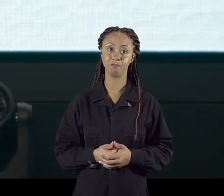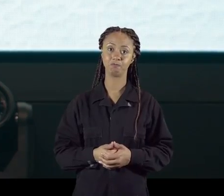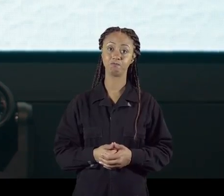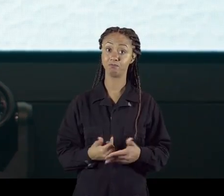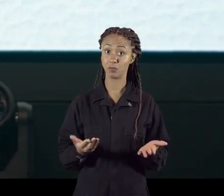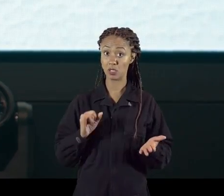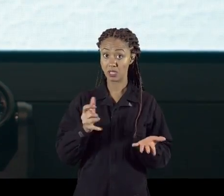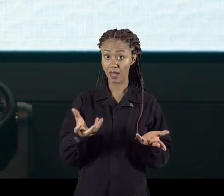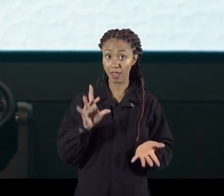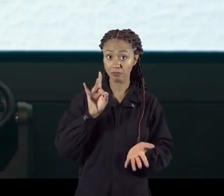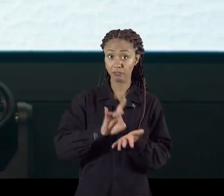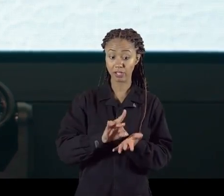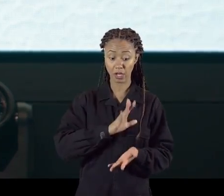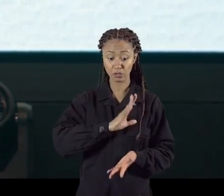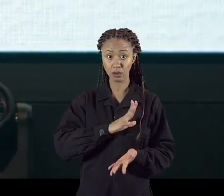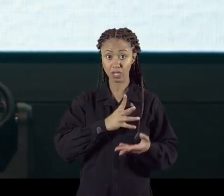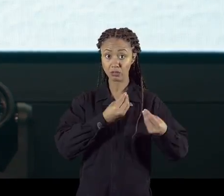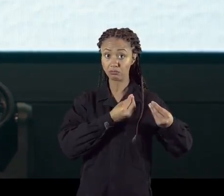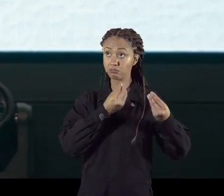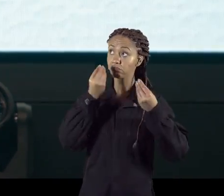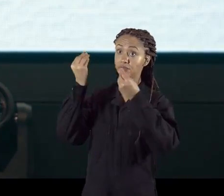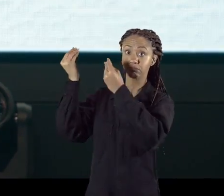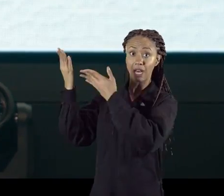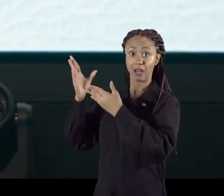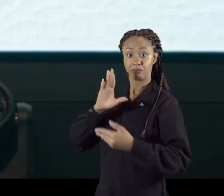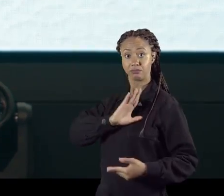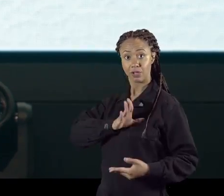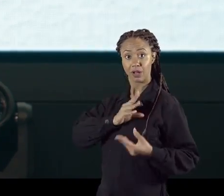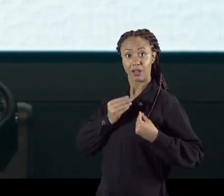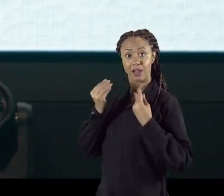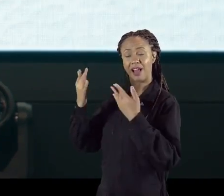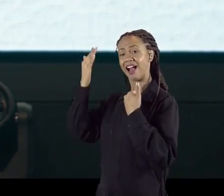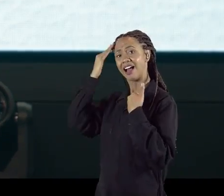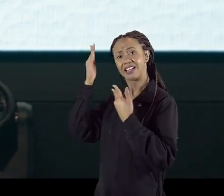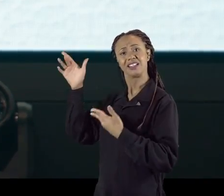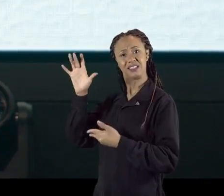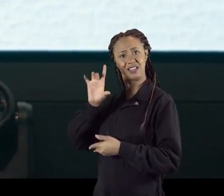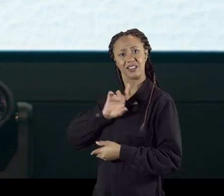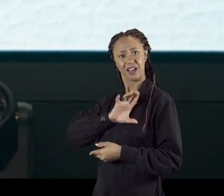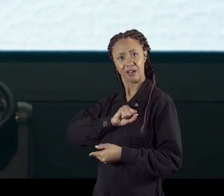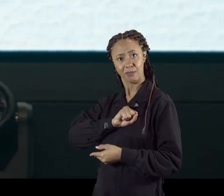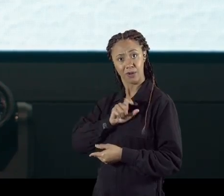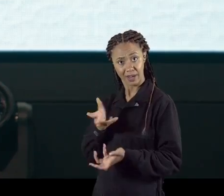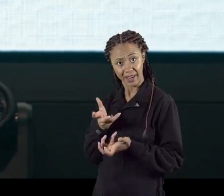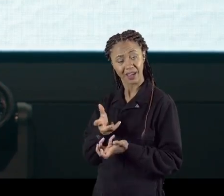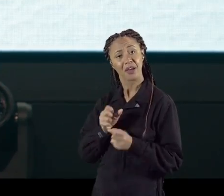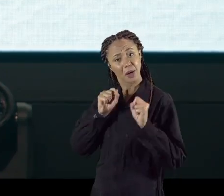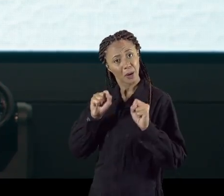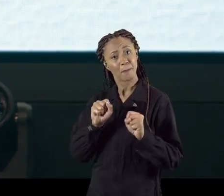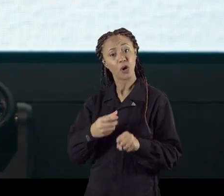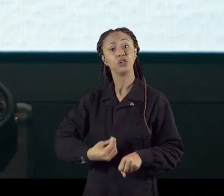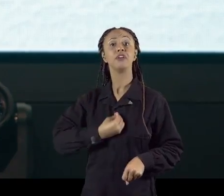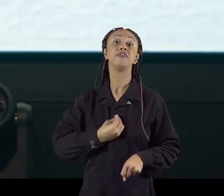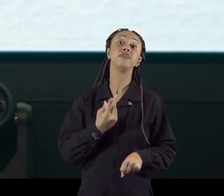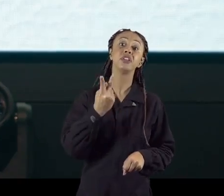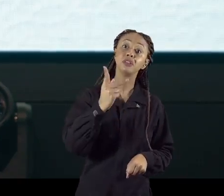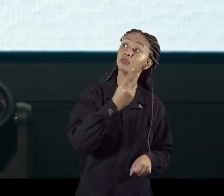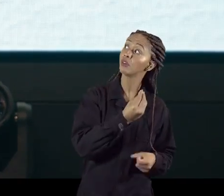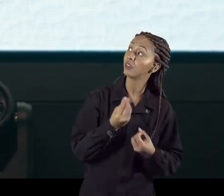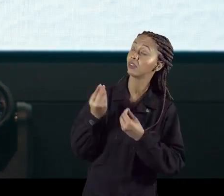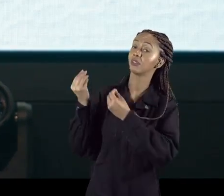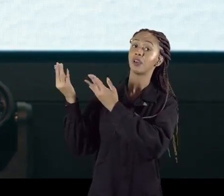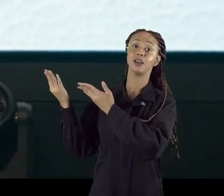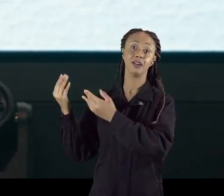hoje quero entregar o teu coração para ele se você quer agradecer a ele por esse amor faça isso se entregando à ele